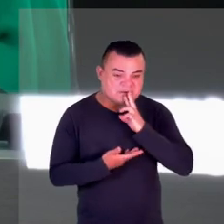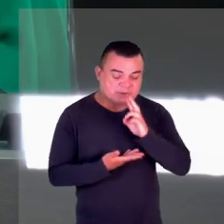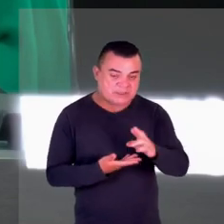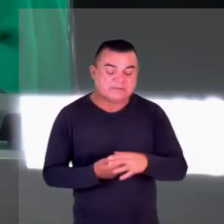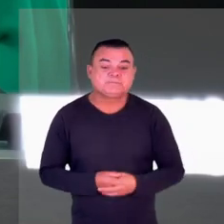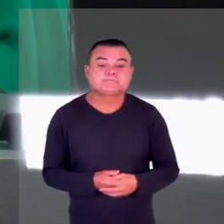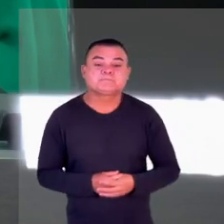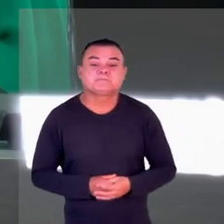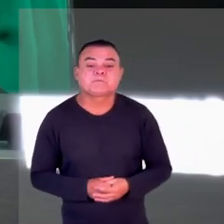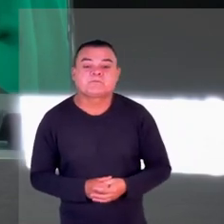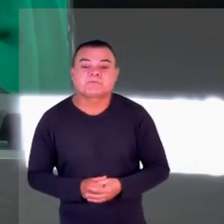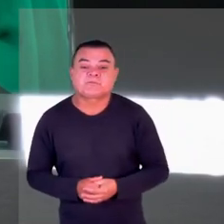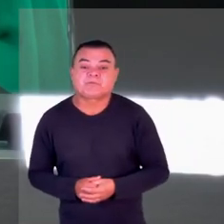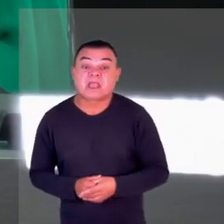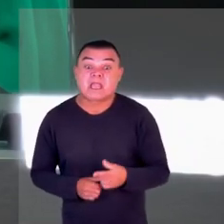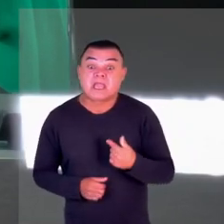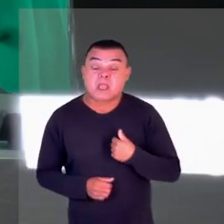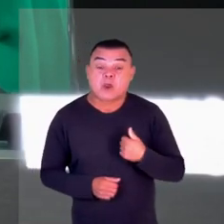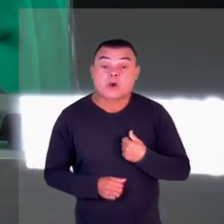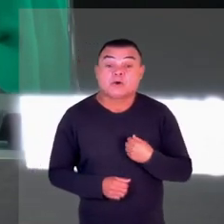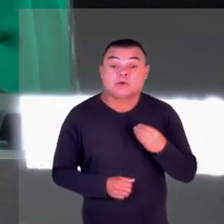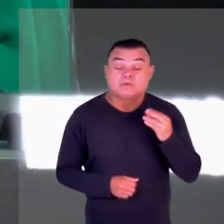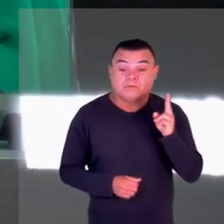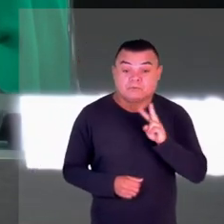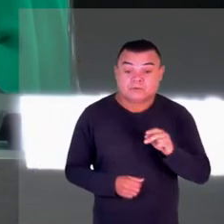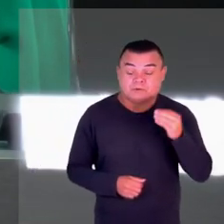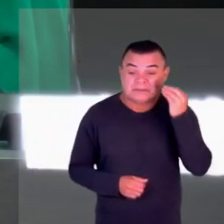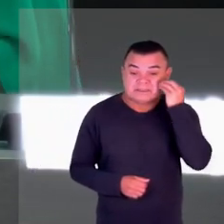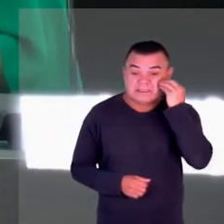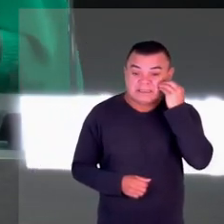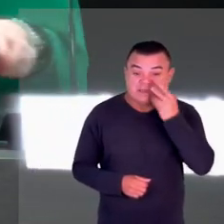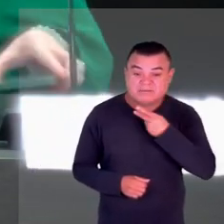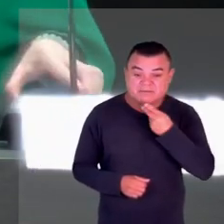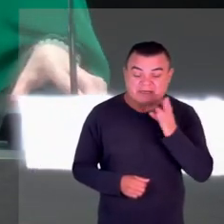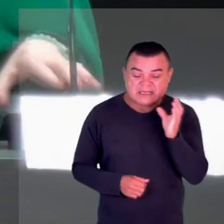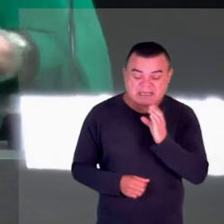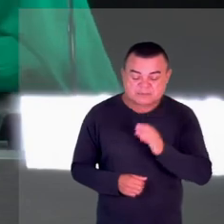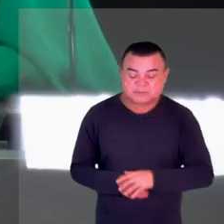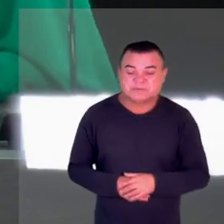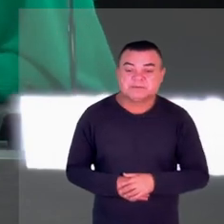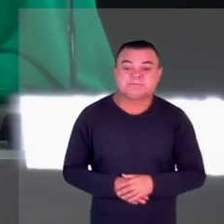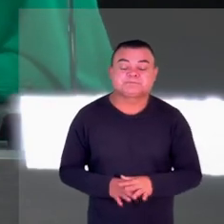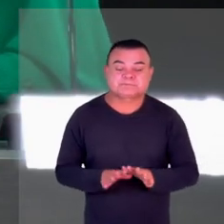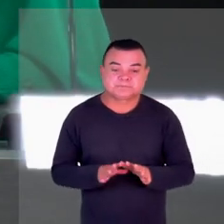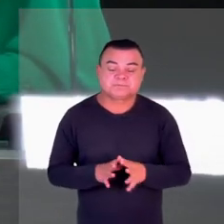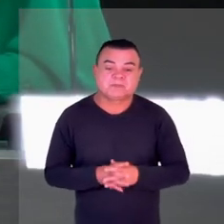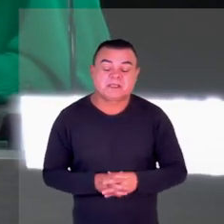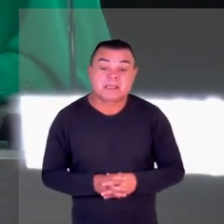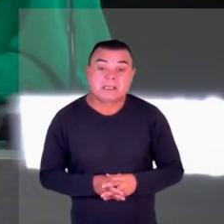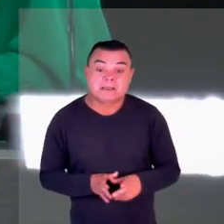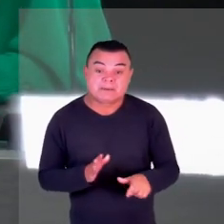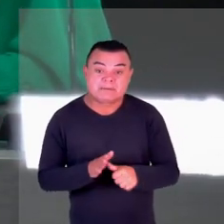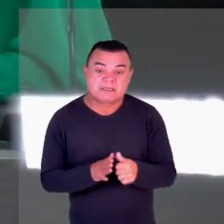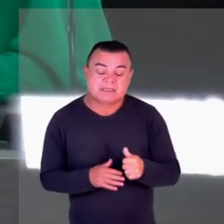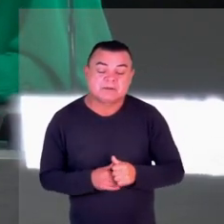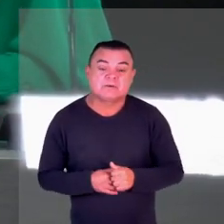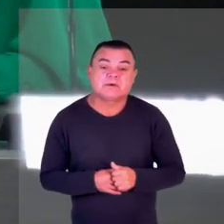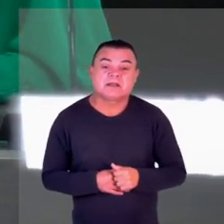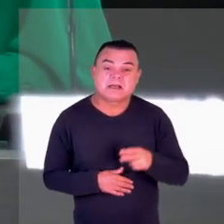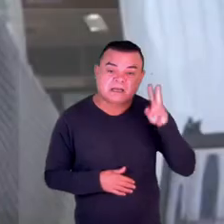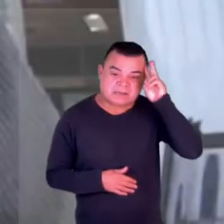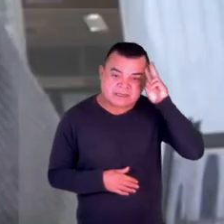tentar ser absolutamente sintético aqui mas eu quero fazer algumas observações bem rápidas primeiro lembrar que o